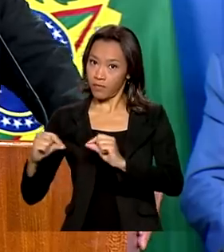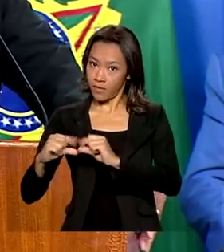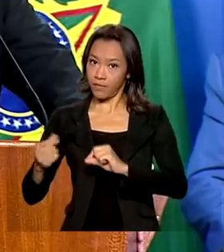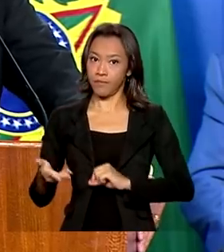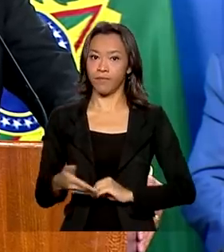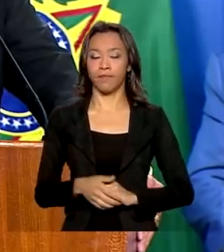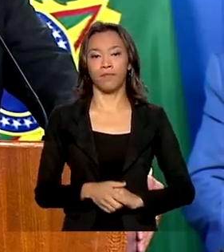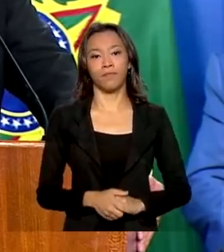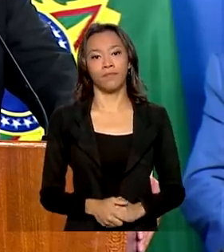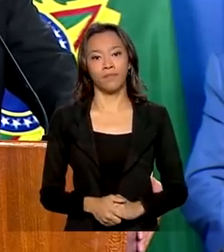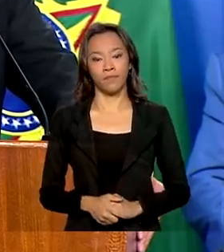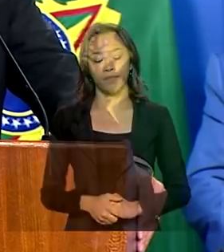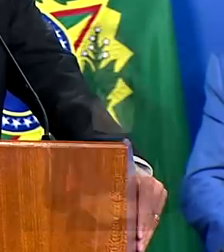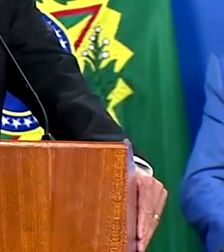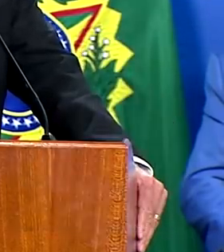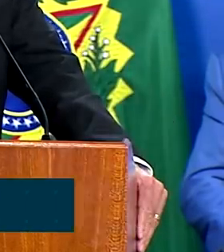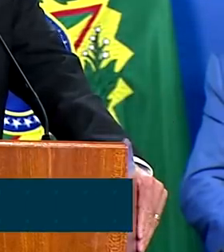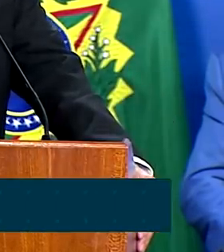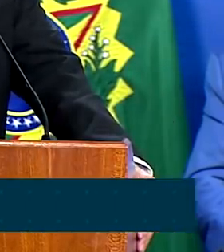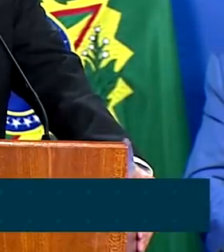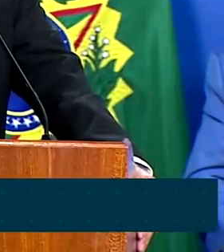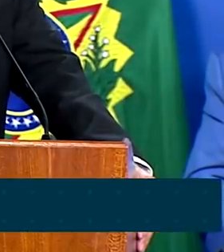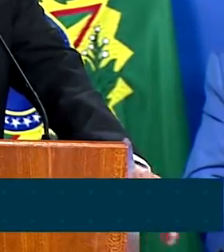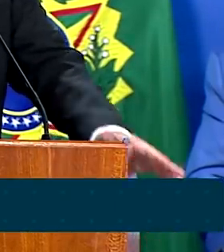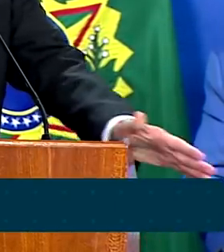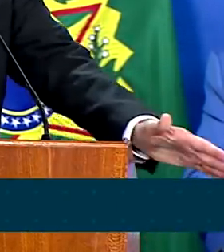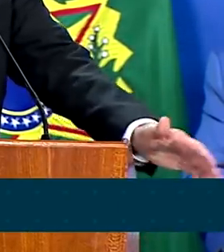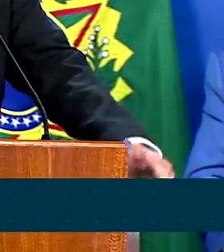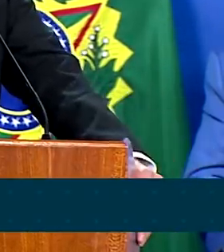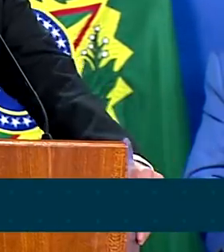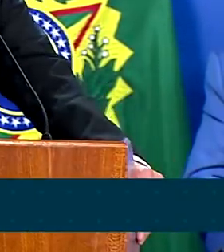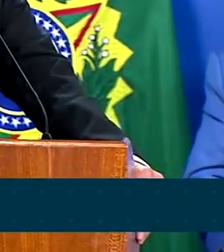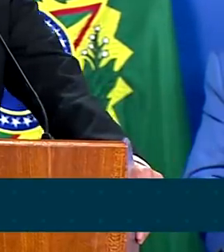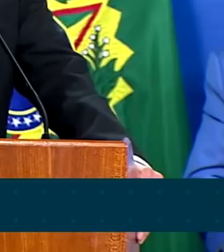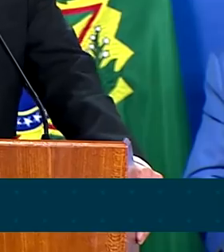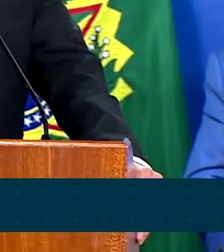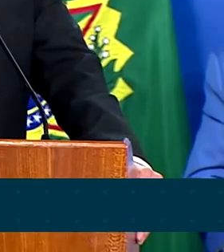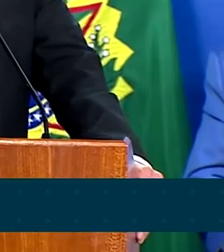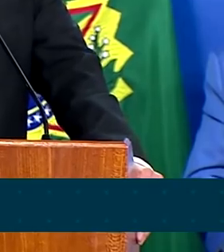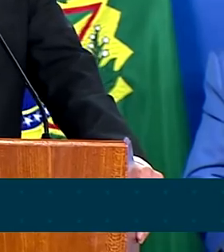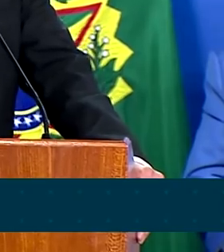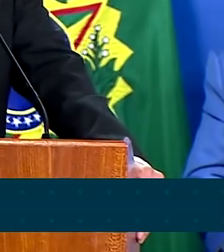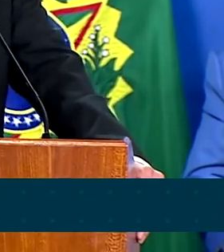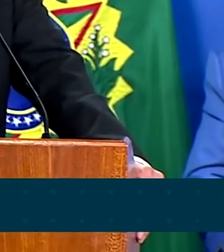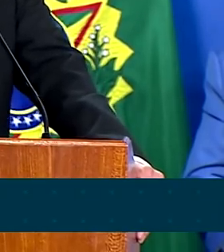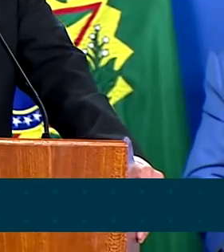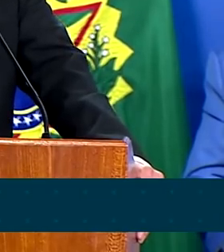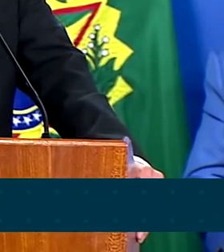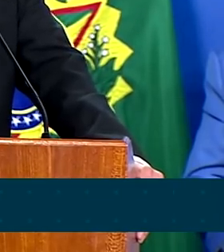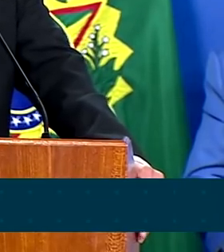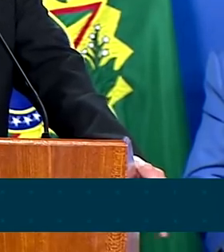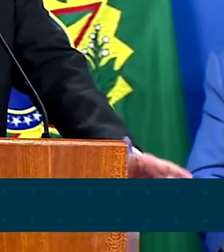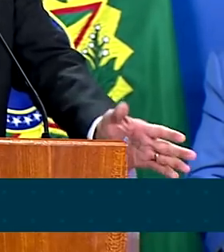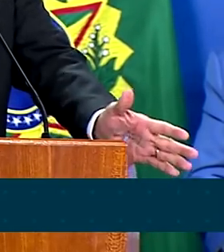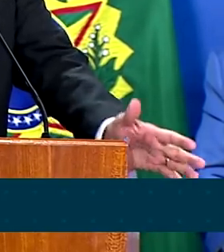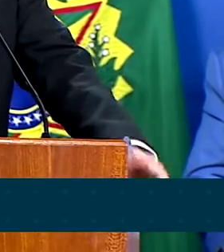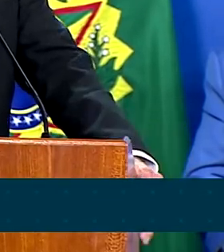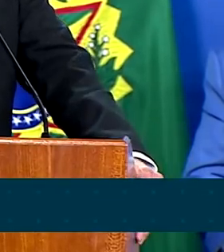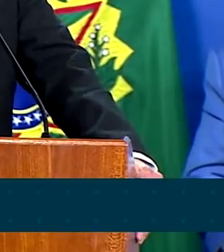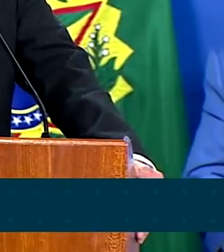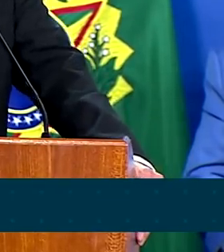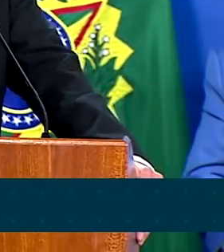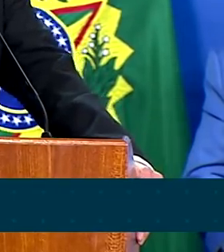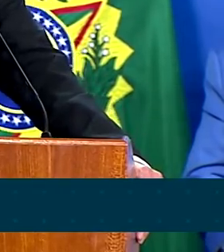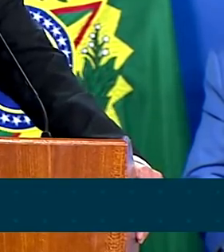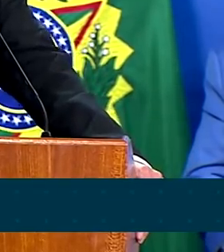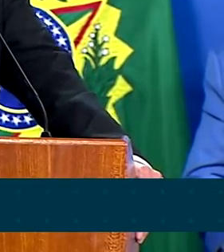O Brasil precisa, sim, de justiça. Esse novo TRF simboliza mais